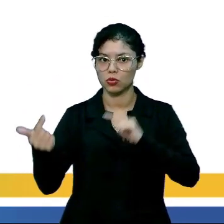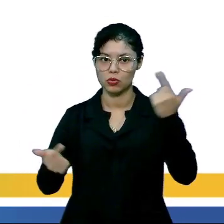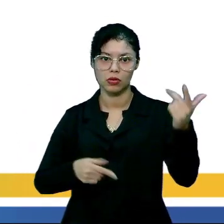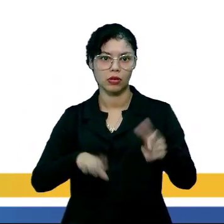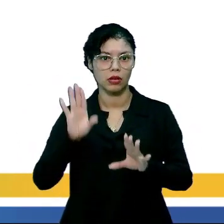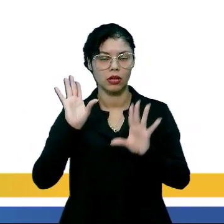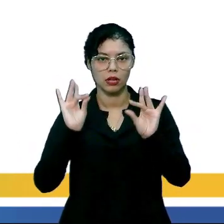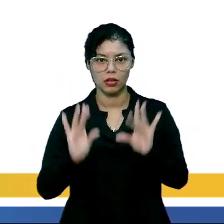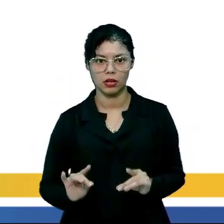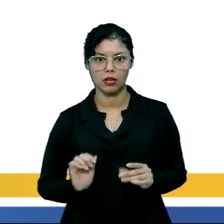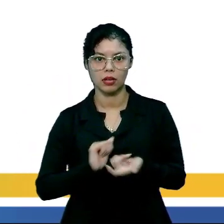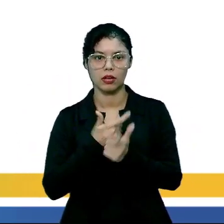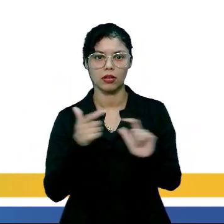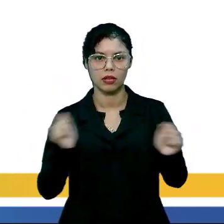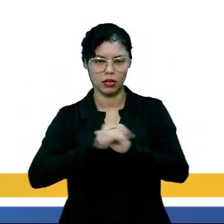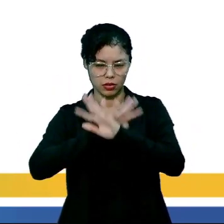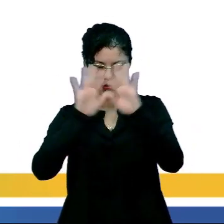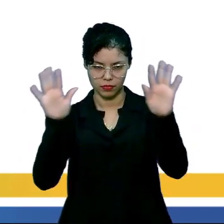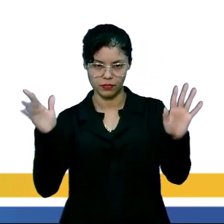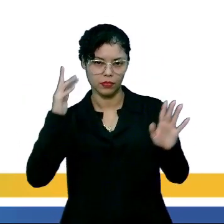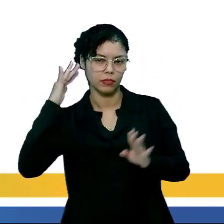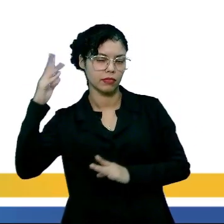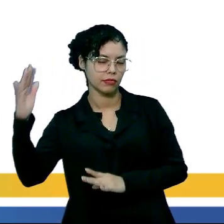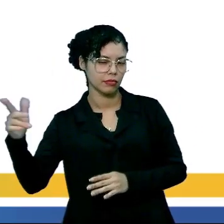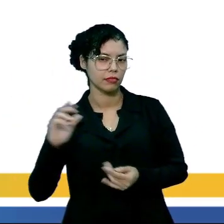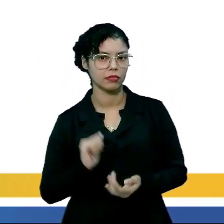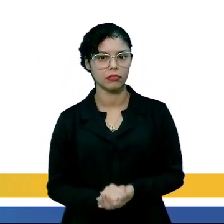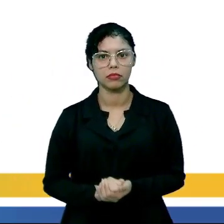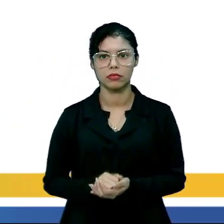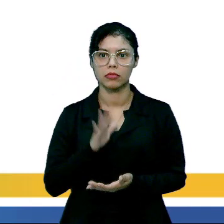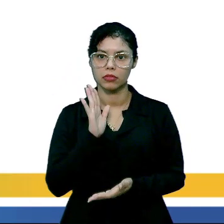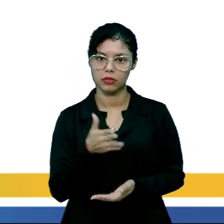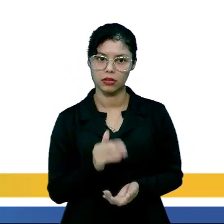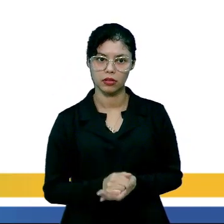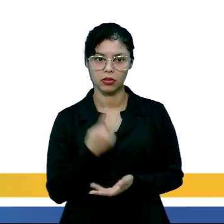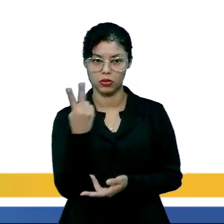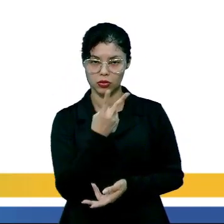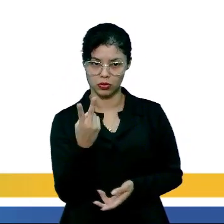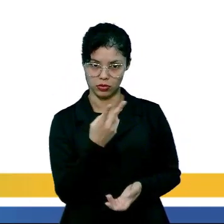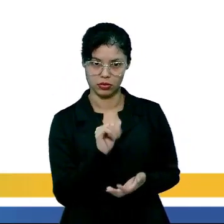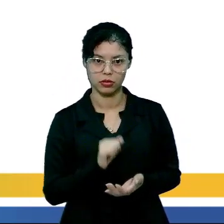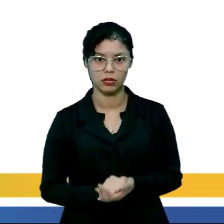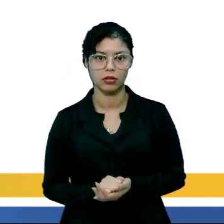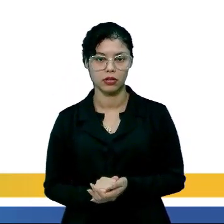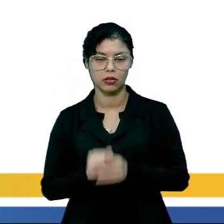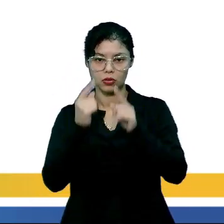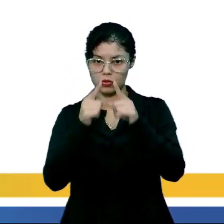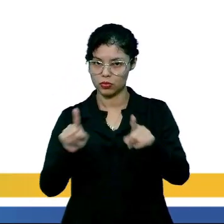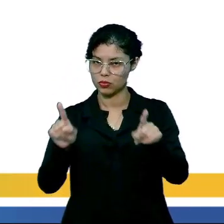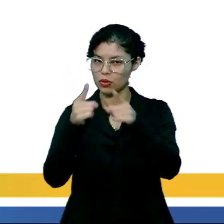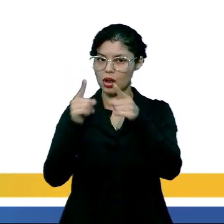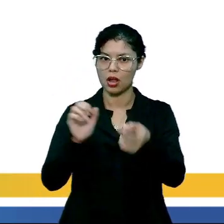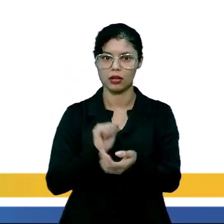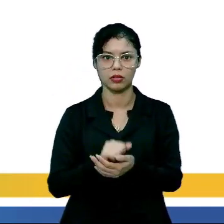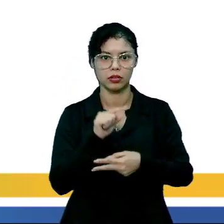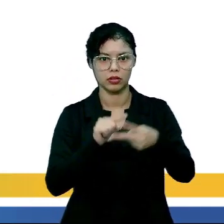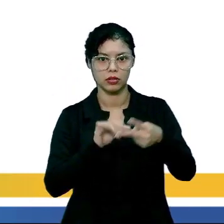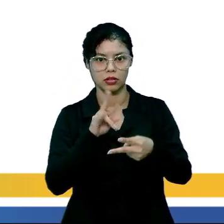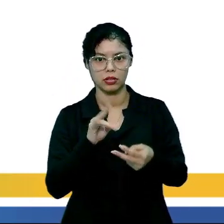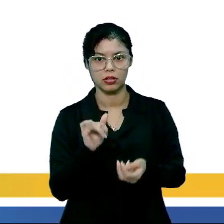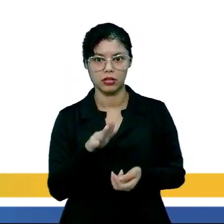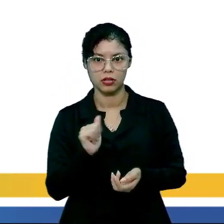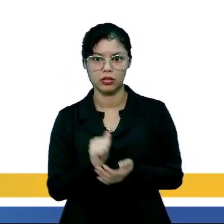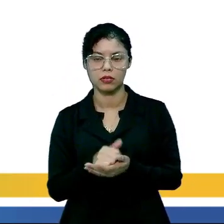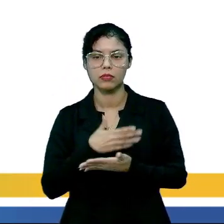outras cada vez mais ardentes e mais delirantes. Já não eram dois instrumentos que soavam, eram